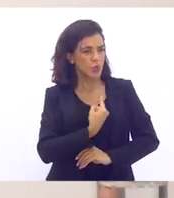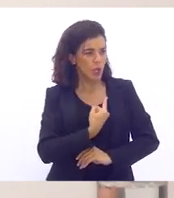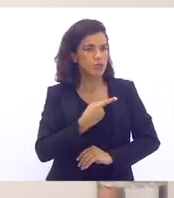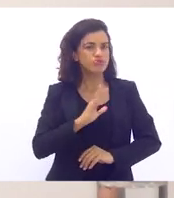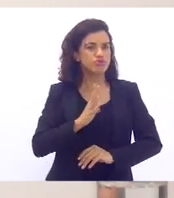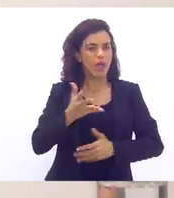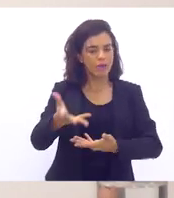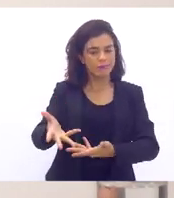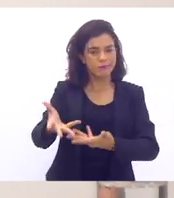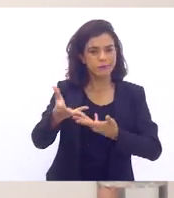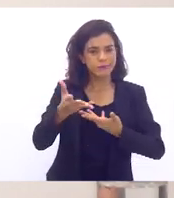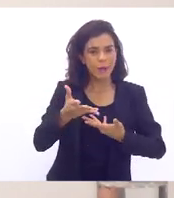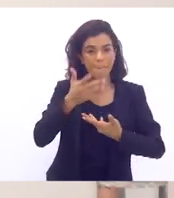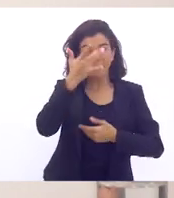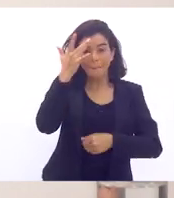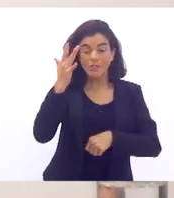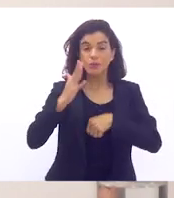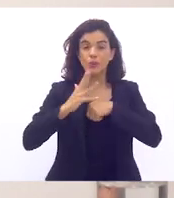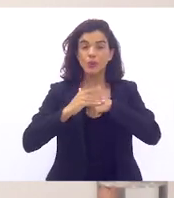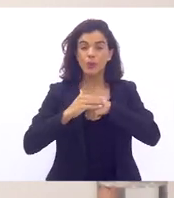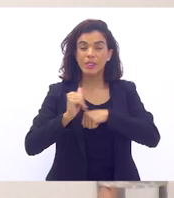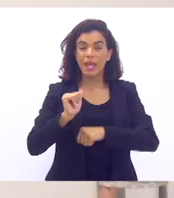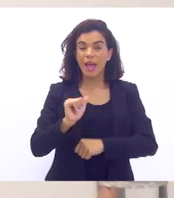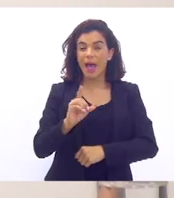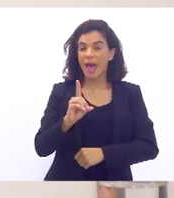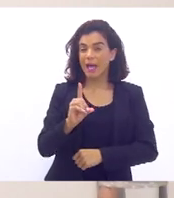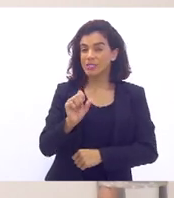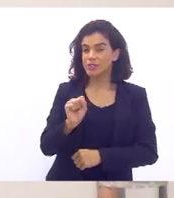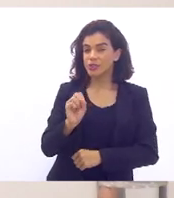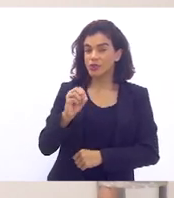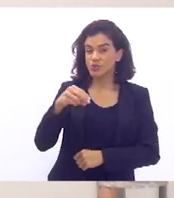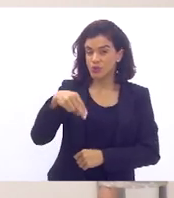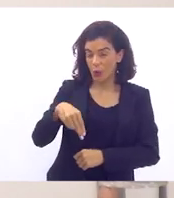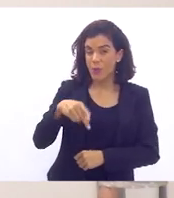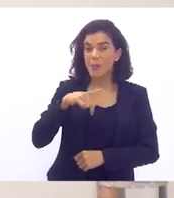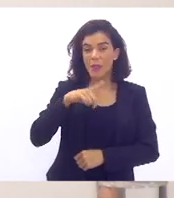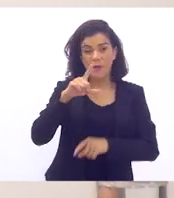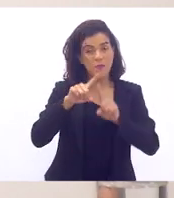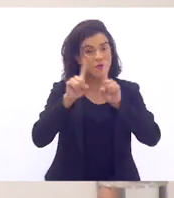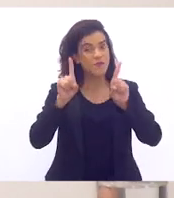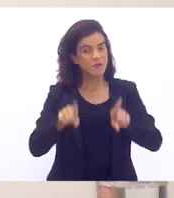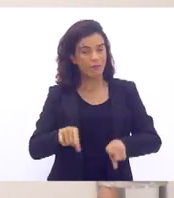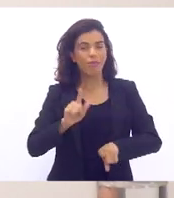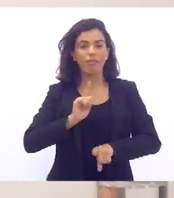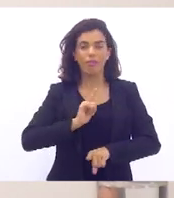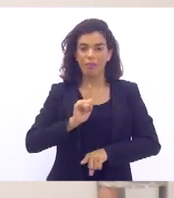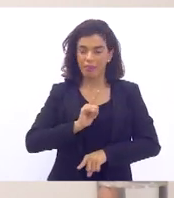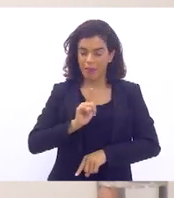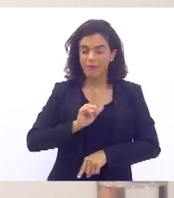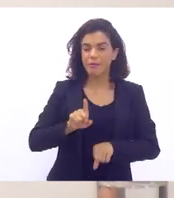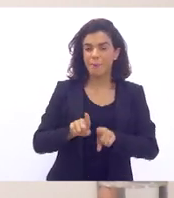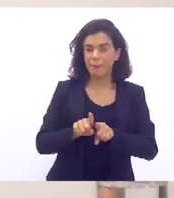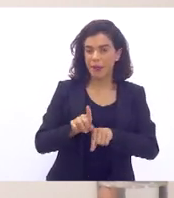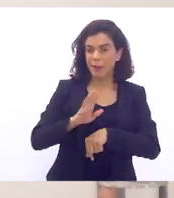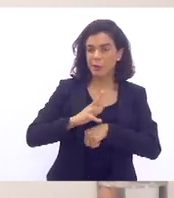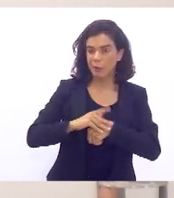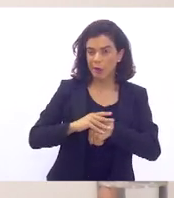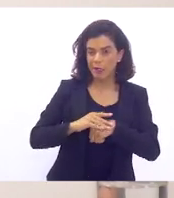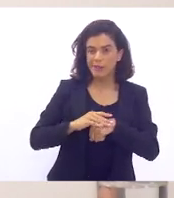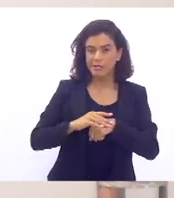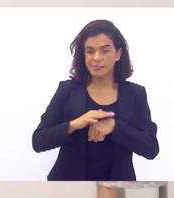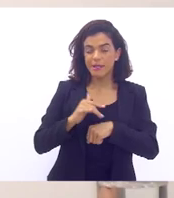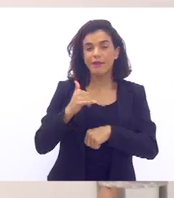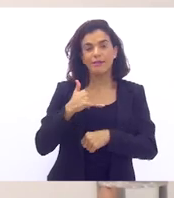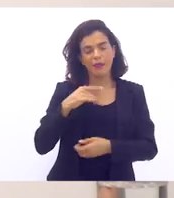pessoas com a Doença de Addison Inclusive tem um servidor da casa que tem a doença e isso faz com que a gente consiga